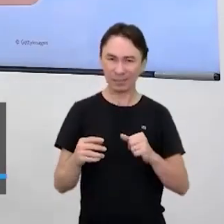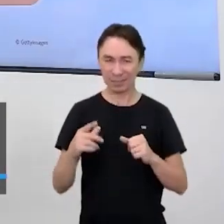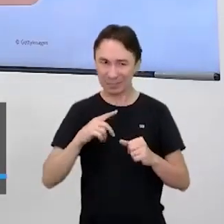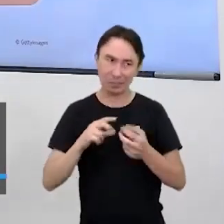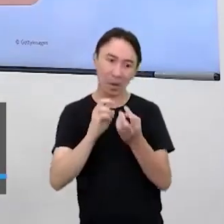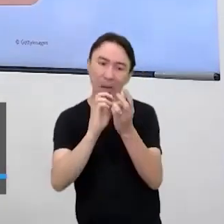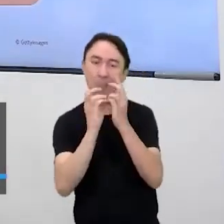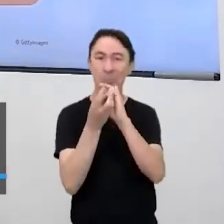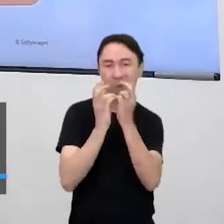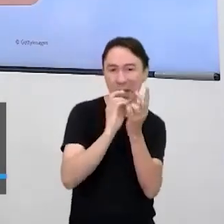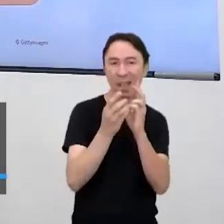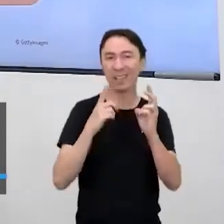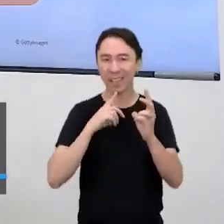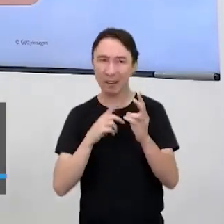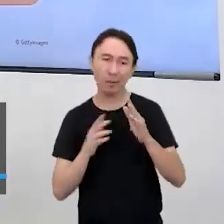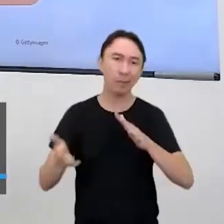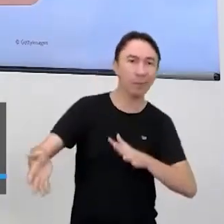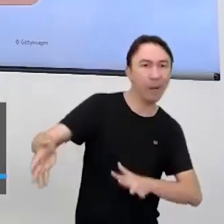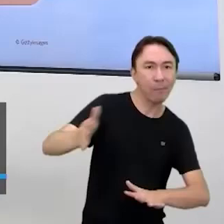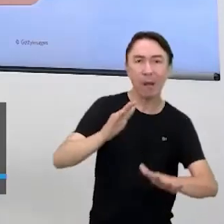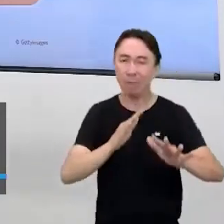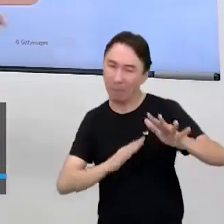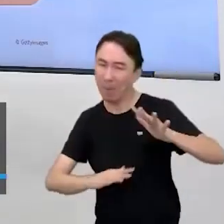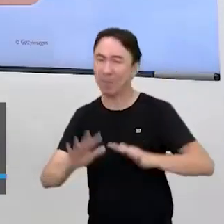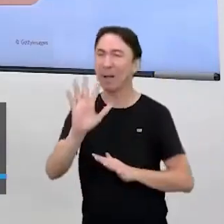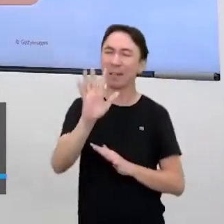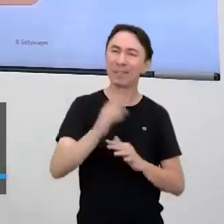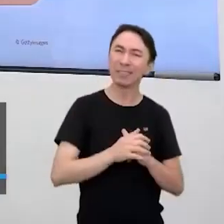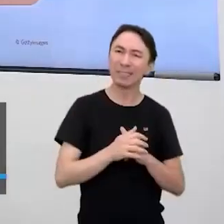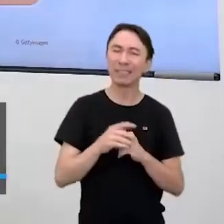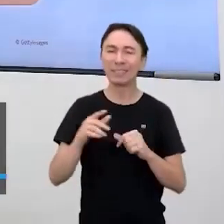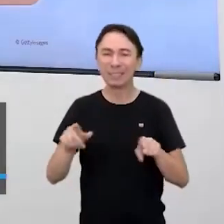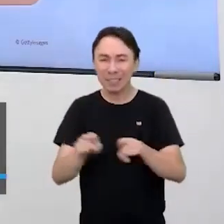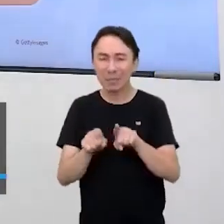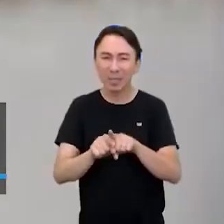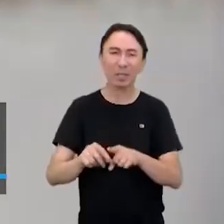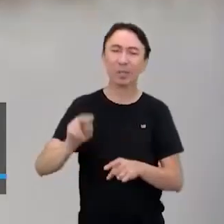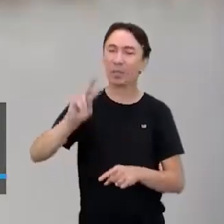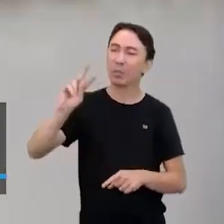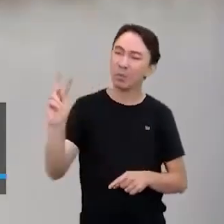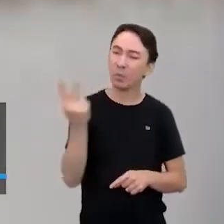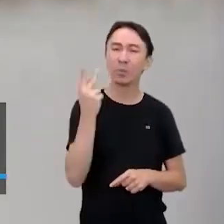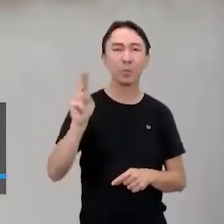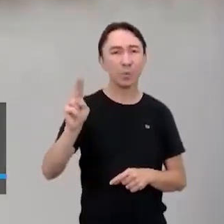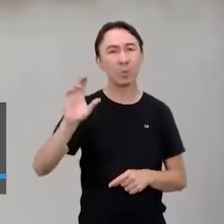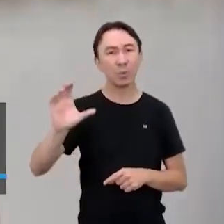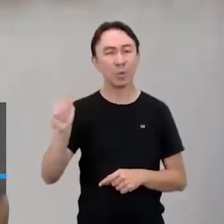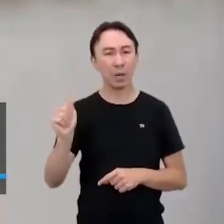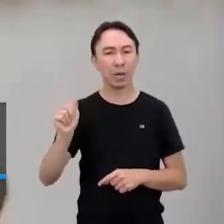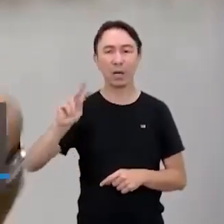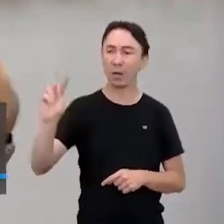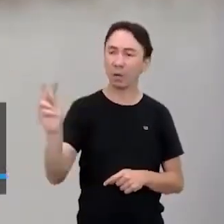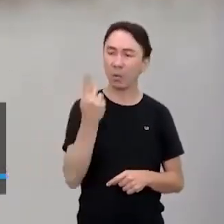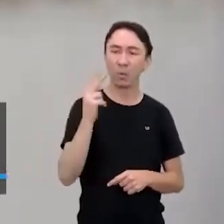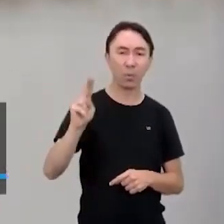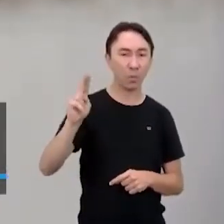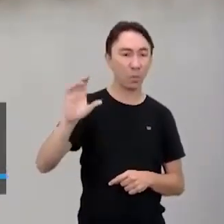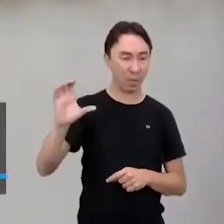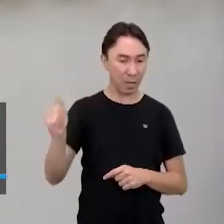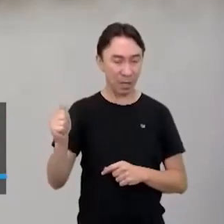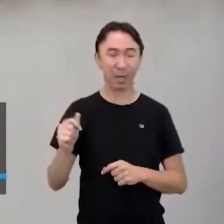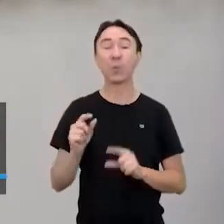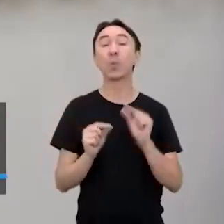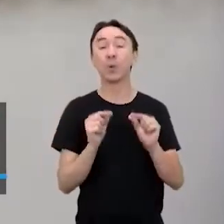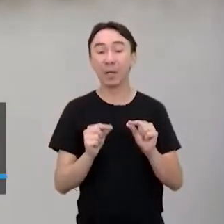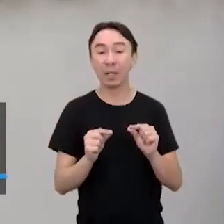tem determinados procedimentos que são padrões ou é mais anárquica? Não, então, o conhecimento que eu adquiri do uca-uca